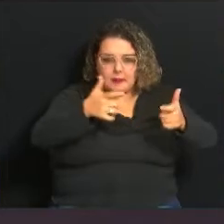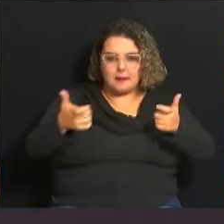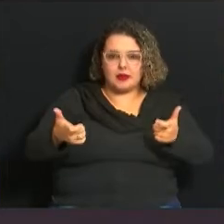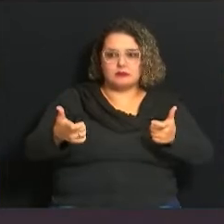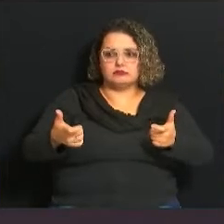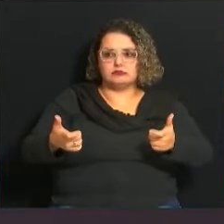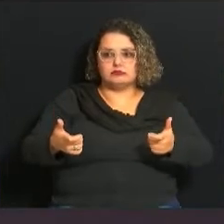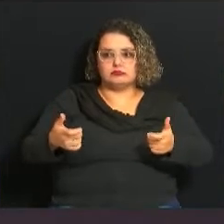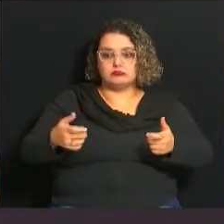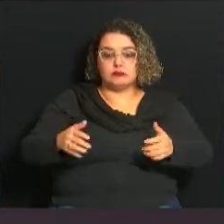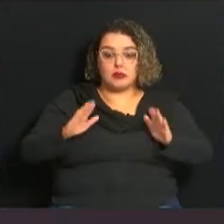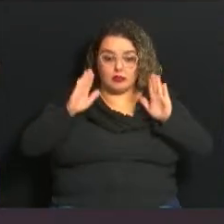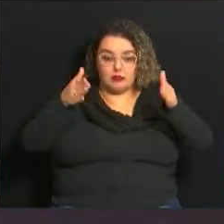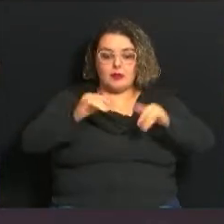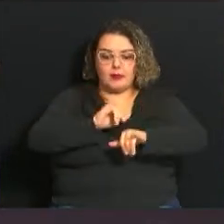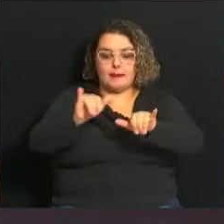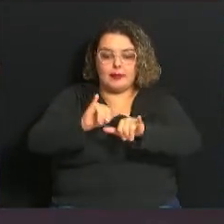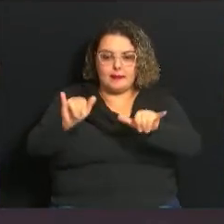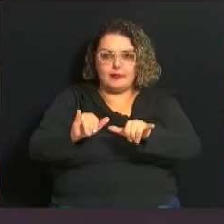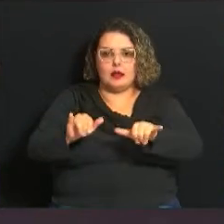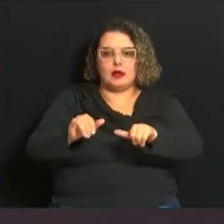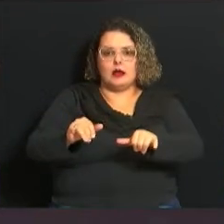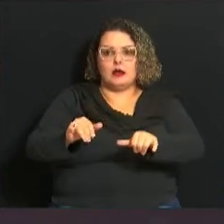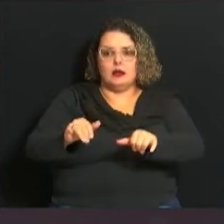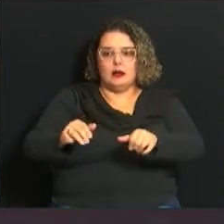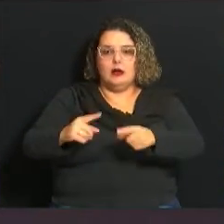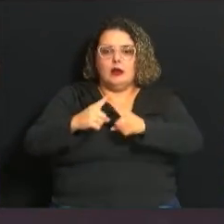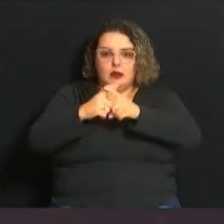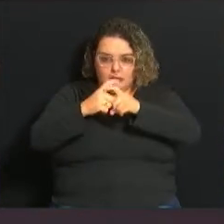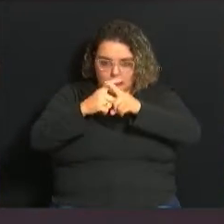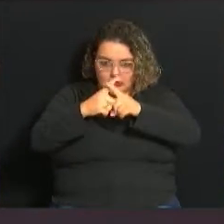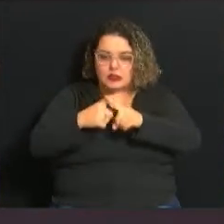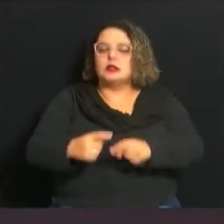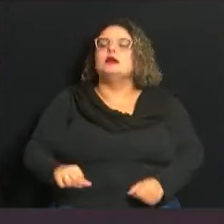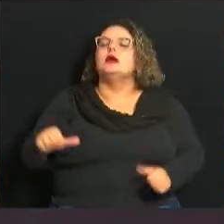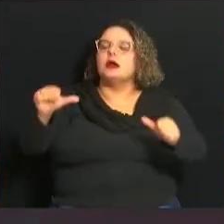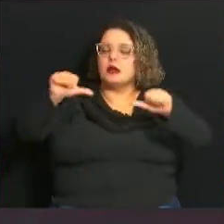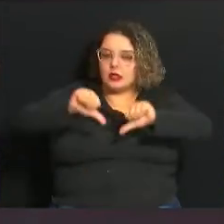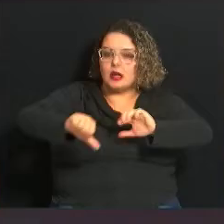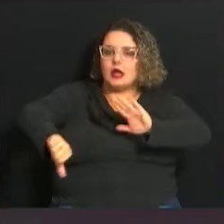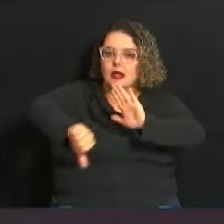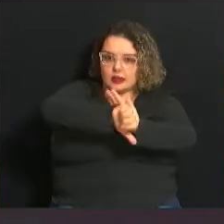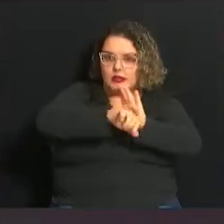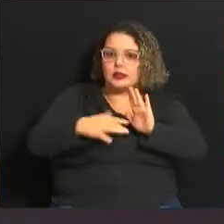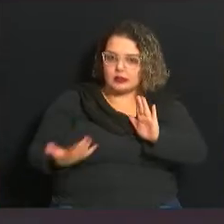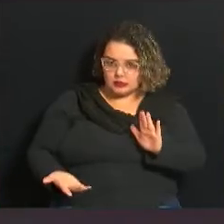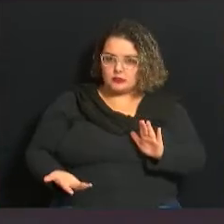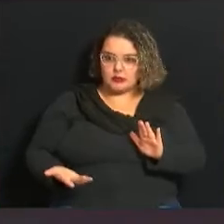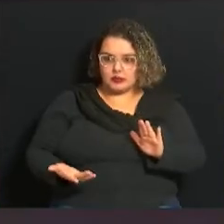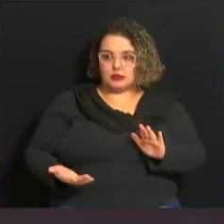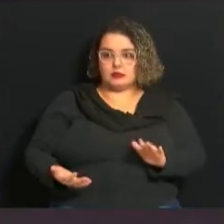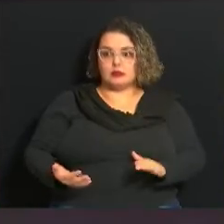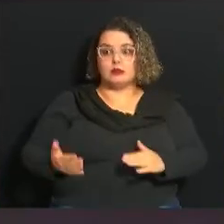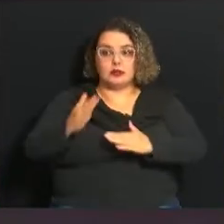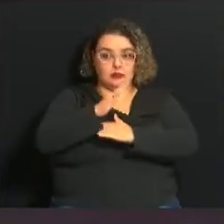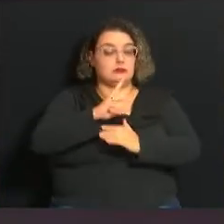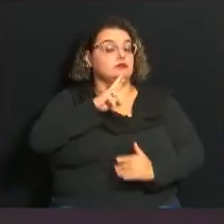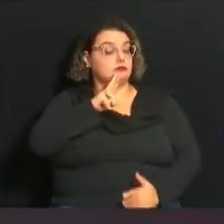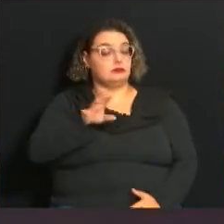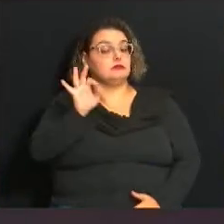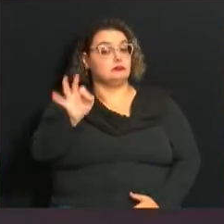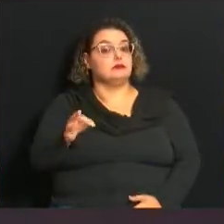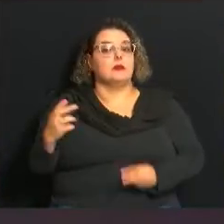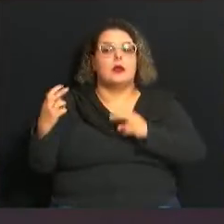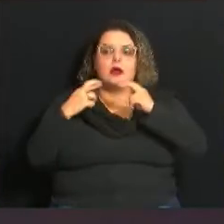crime. Então, por isso, é importante que a Câmara dê uma resposta, né, consiga dar uma resposta contundente para investigar